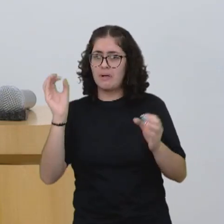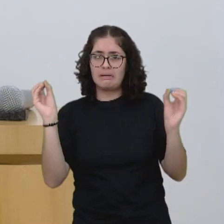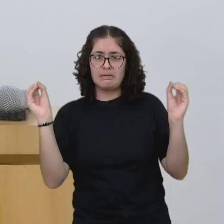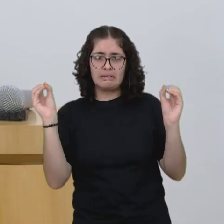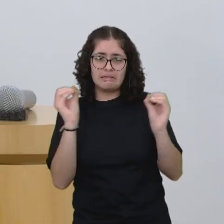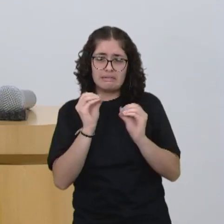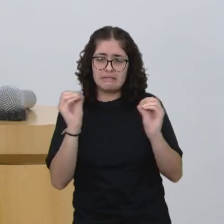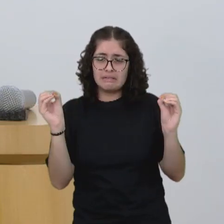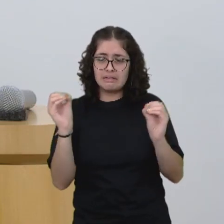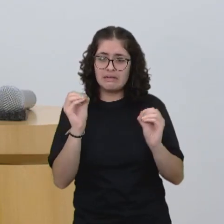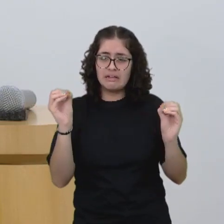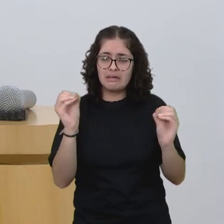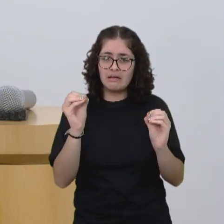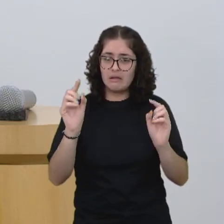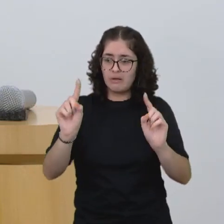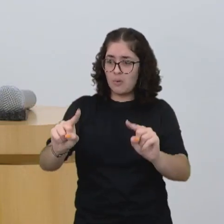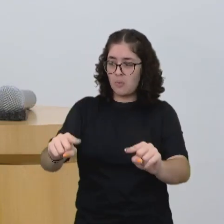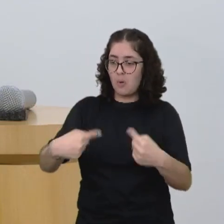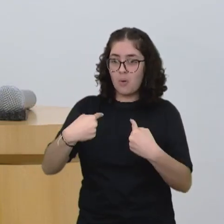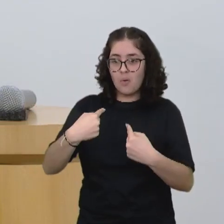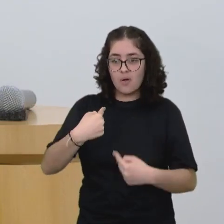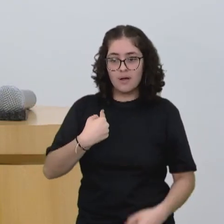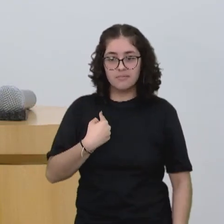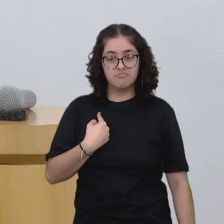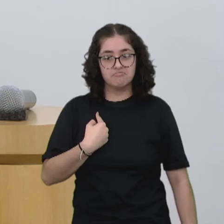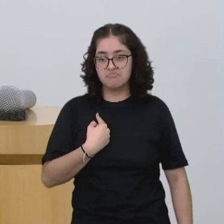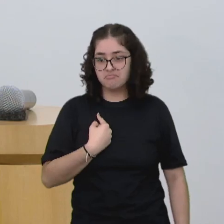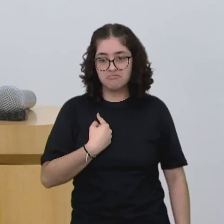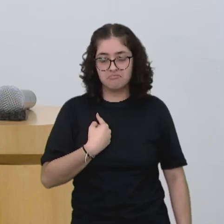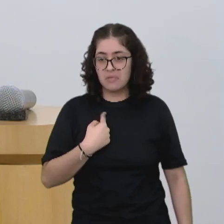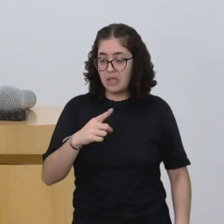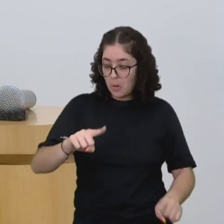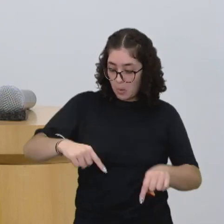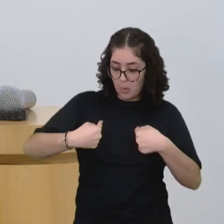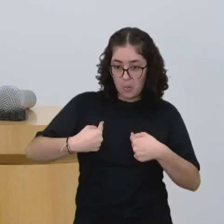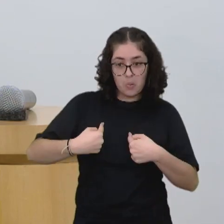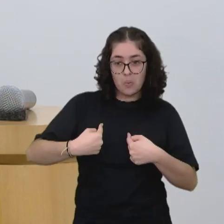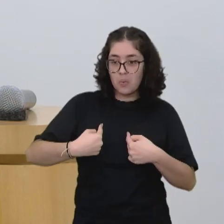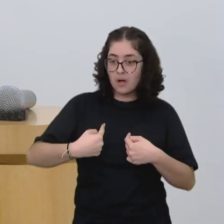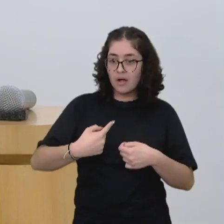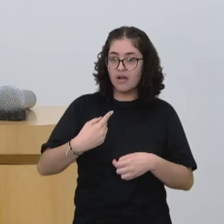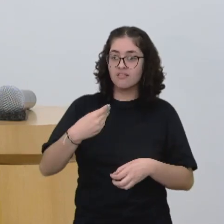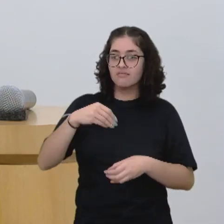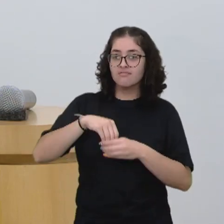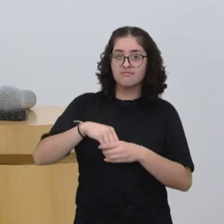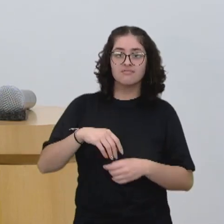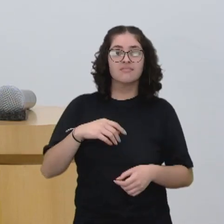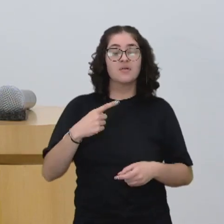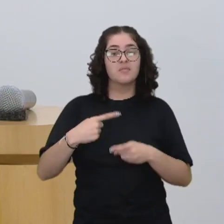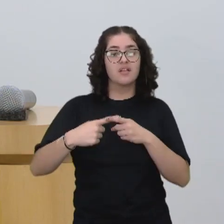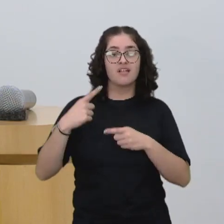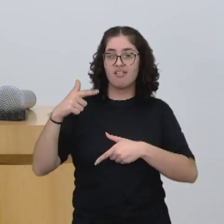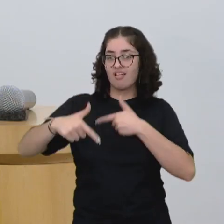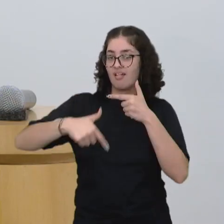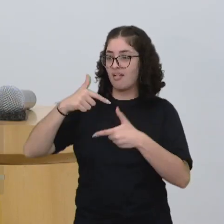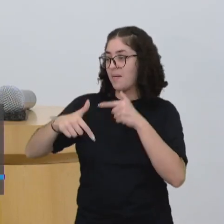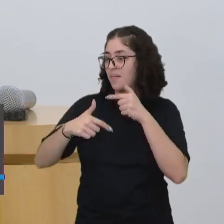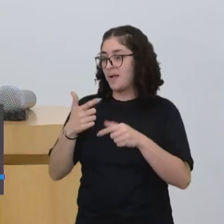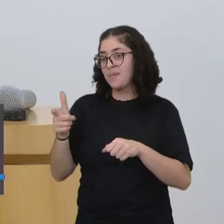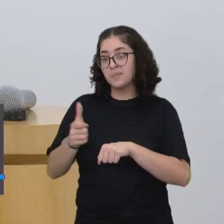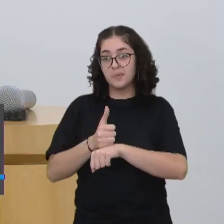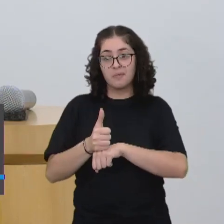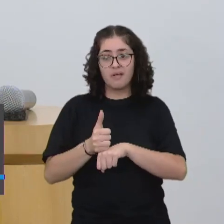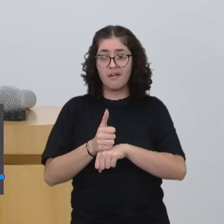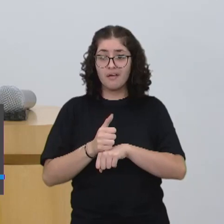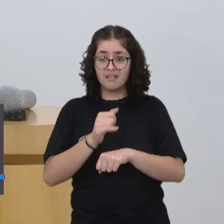mesmo, para ir contra o que eu estou falando. Ninguém nesse estúdio, porque eles estão trabalhando, inclusive,